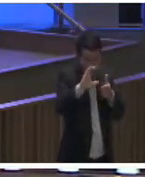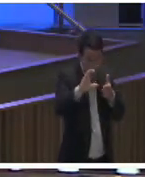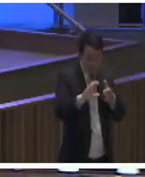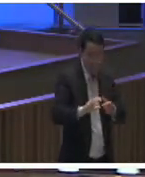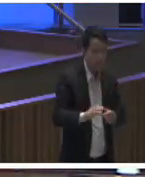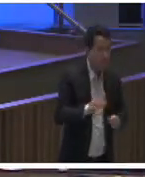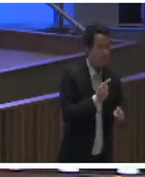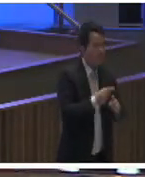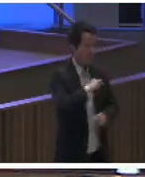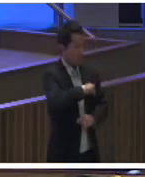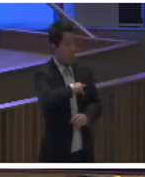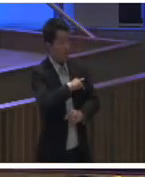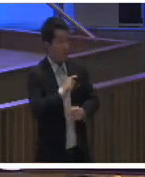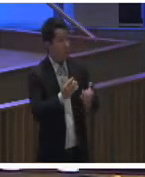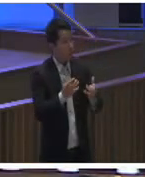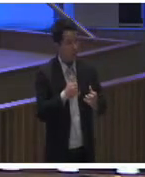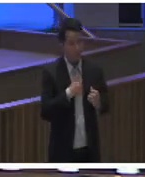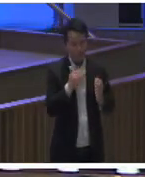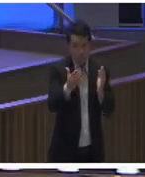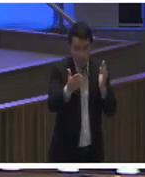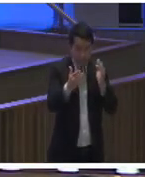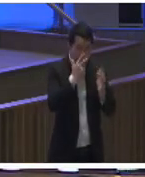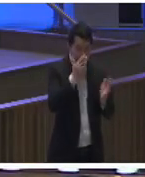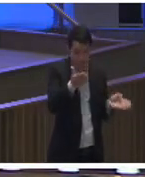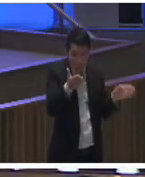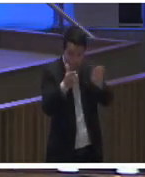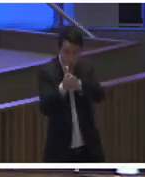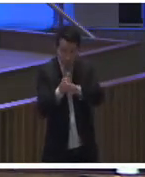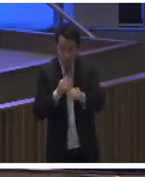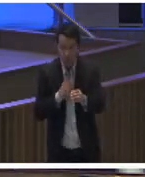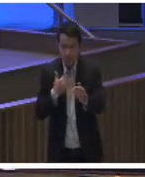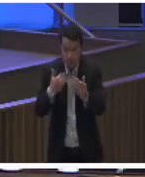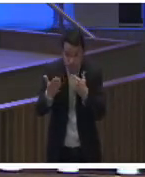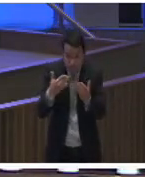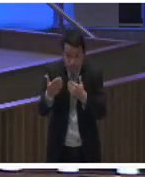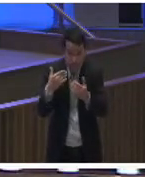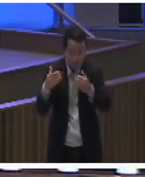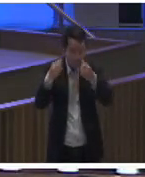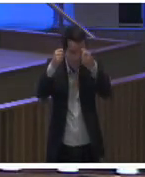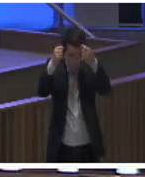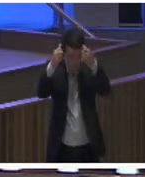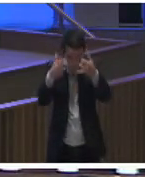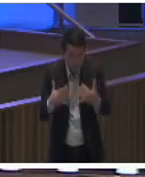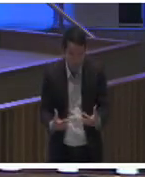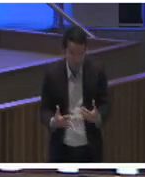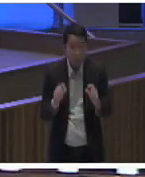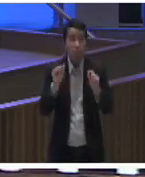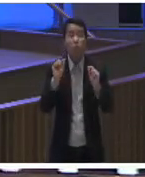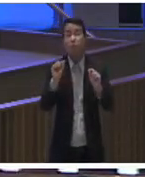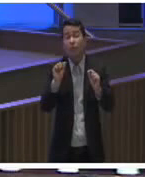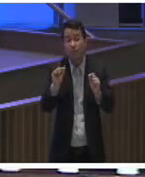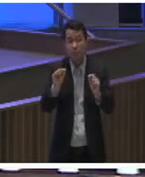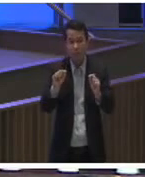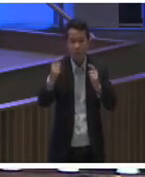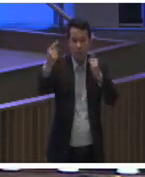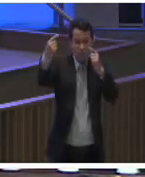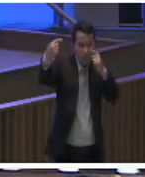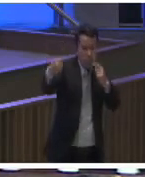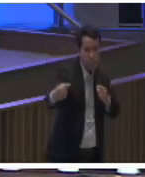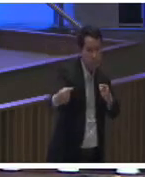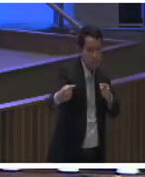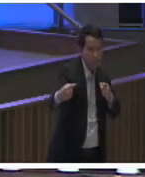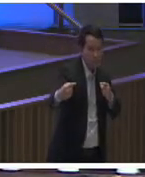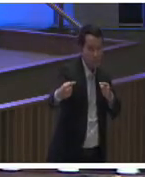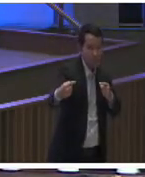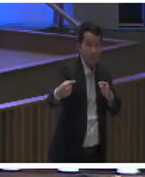cidade de Corinto é uma viagem que tem como propósito definitivamente resolver